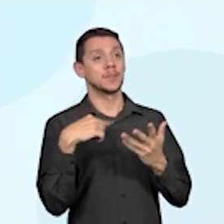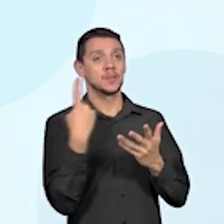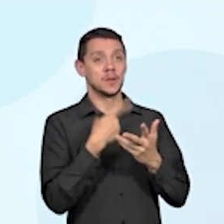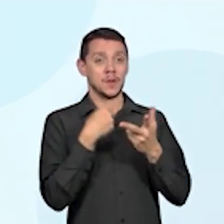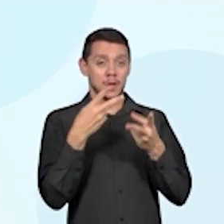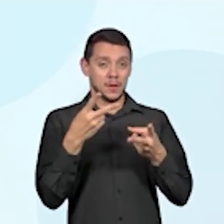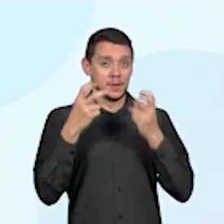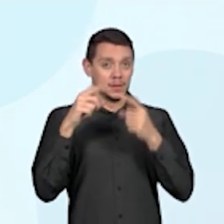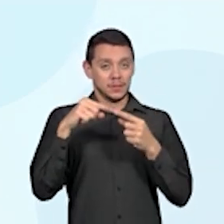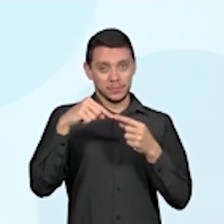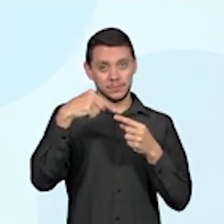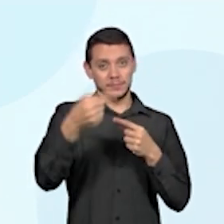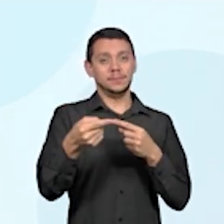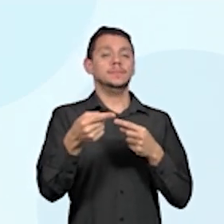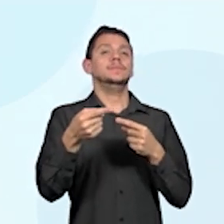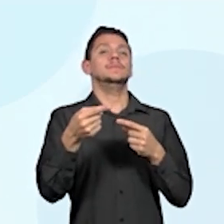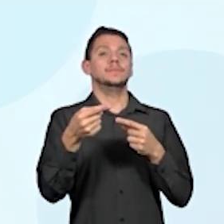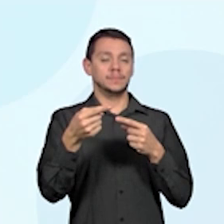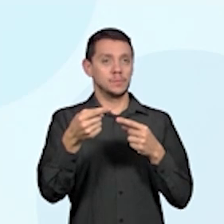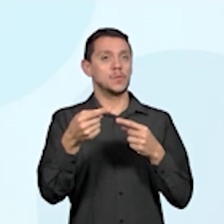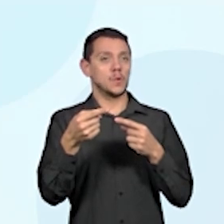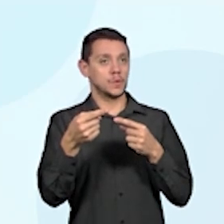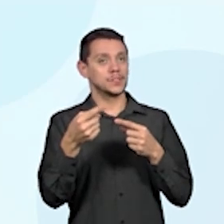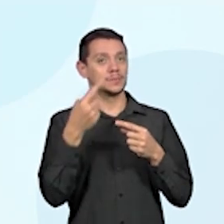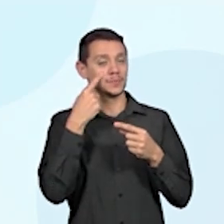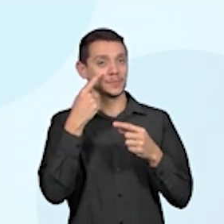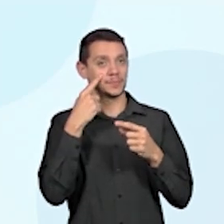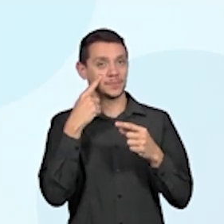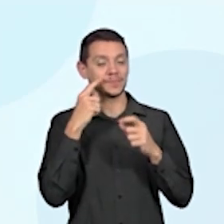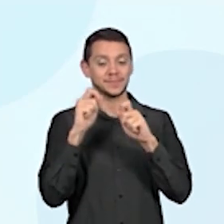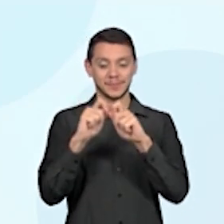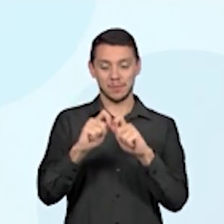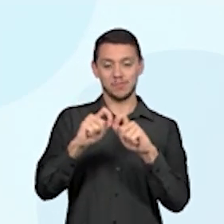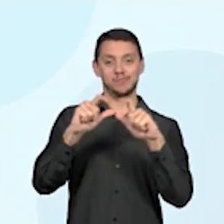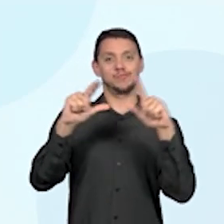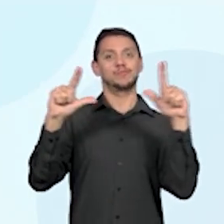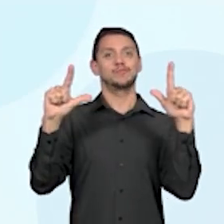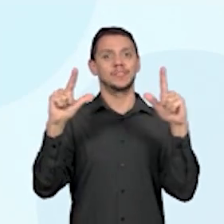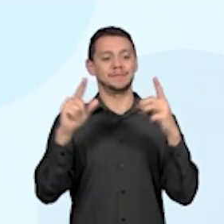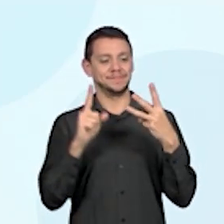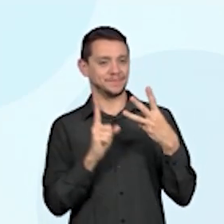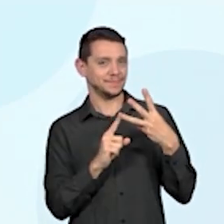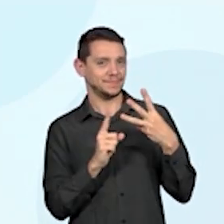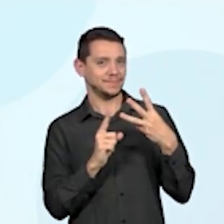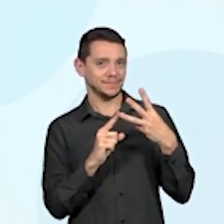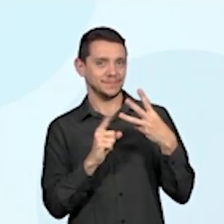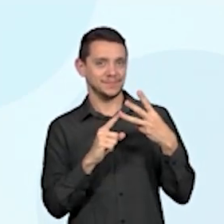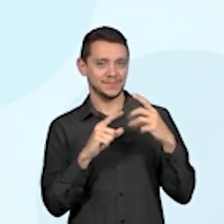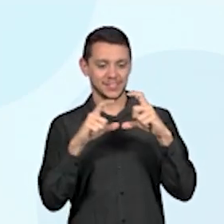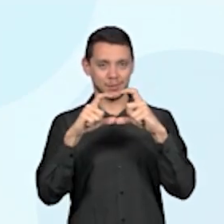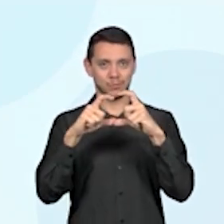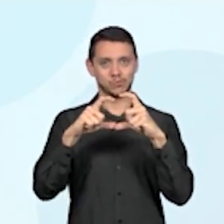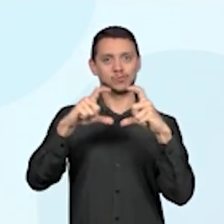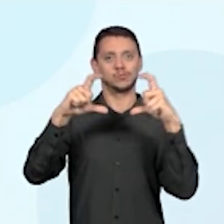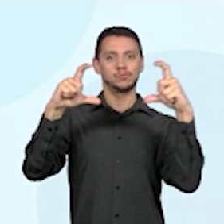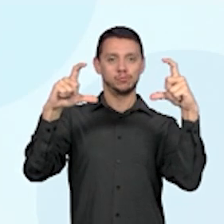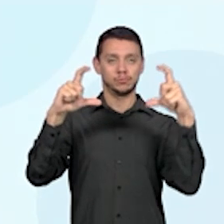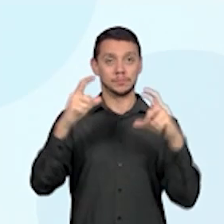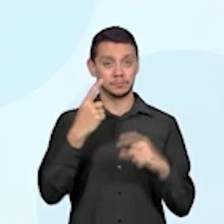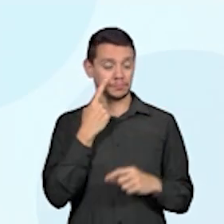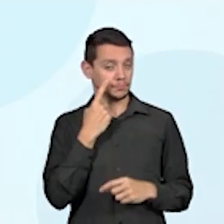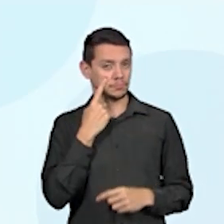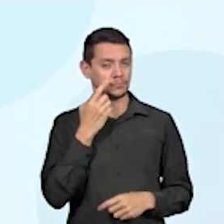seguinte só o terceiro quadrinho, aumentado. Ó, para ficar bem claro. Neste